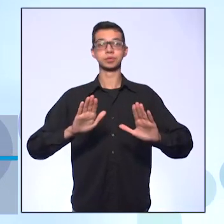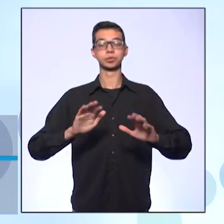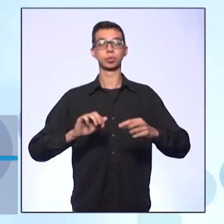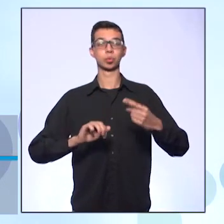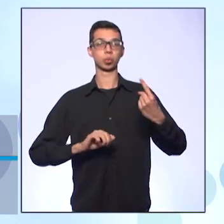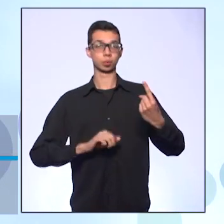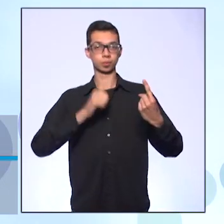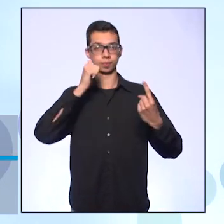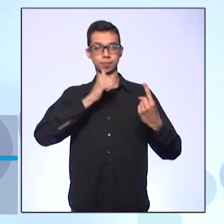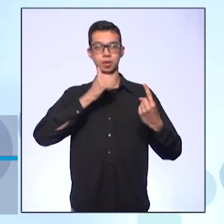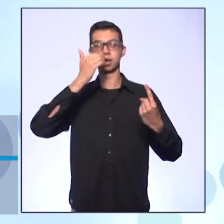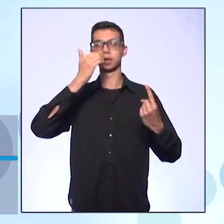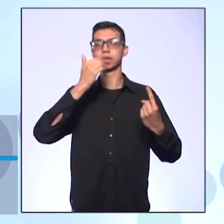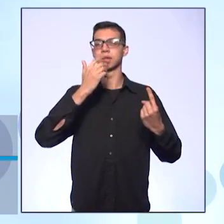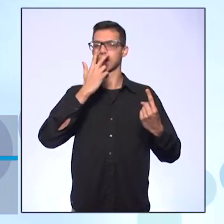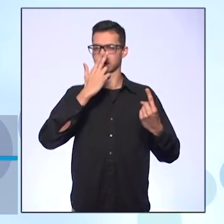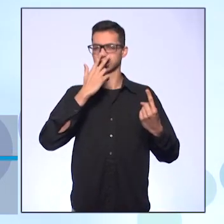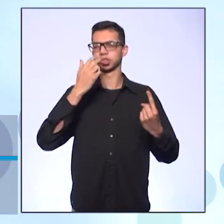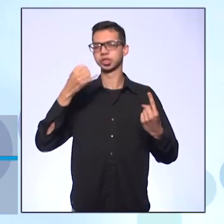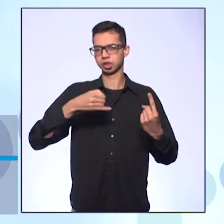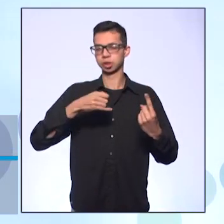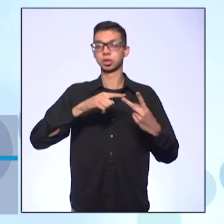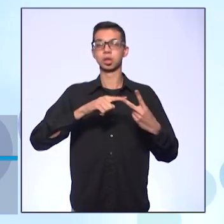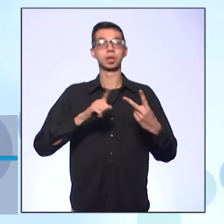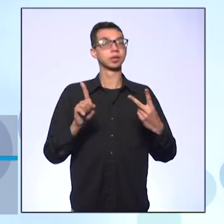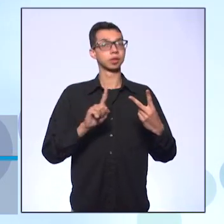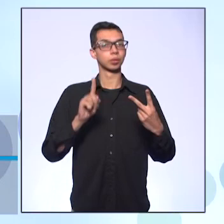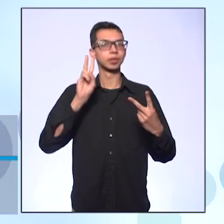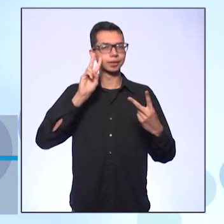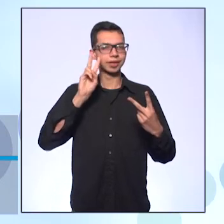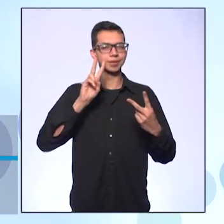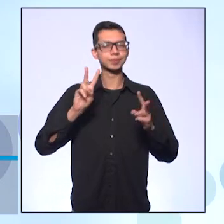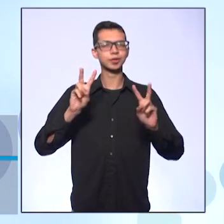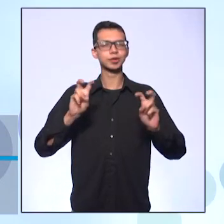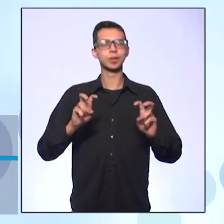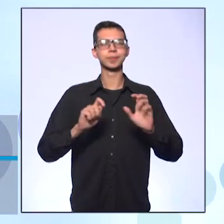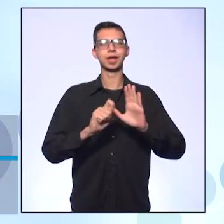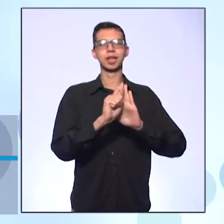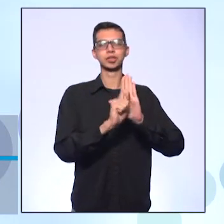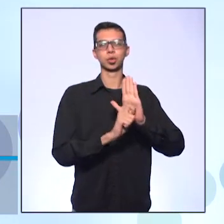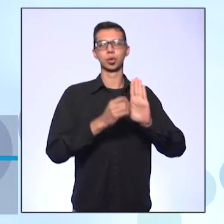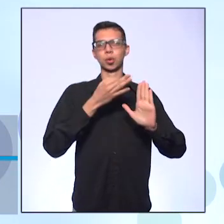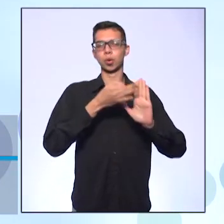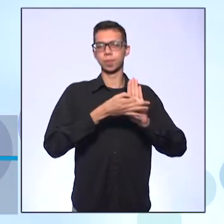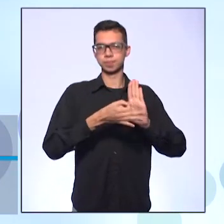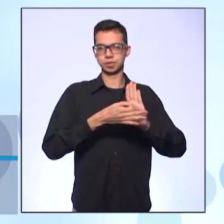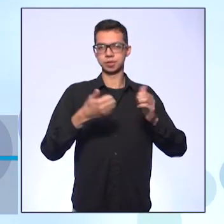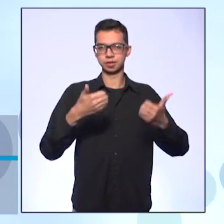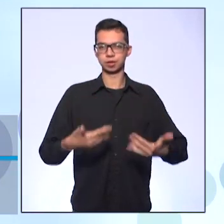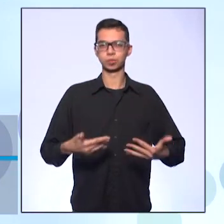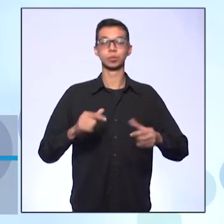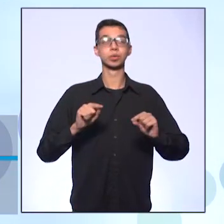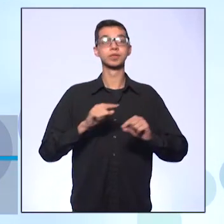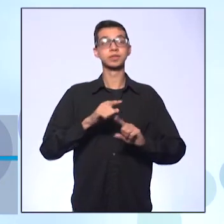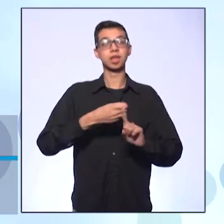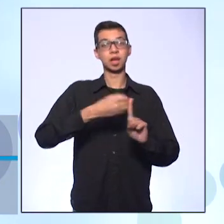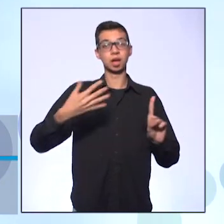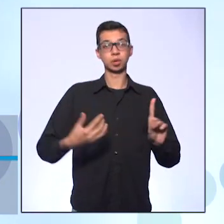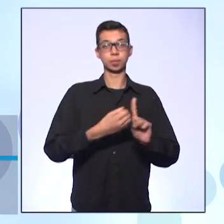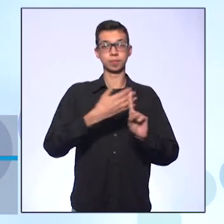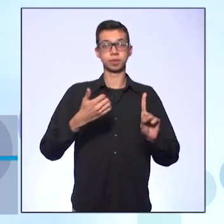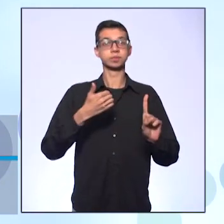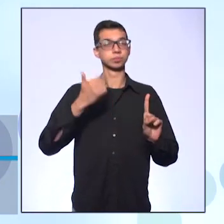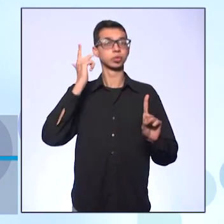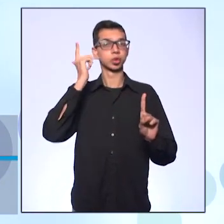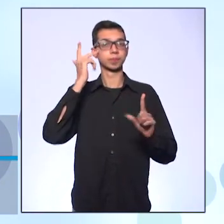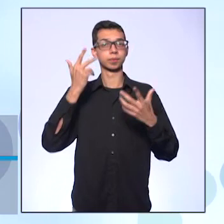não, outra que sim. Lembrando que quando a gente falou de artigo de opinião, ao longo desse bimestre, a gente falou que, olha, desde que argumente, tranquilamente, a